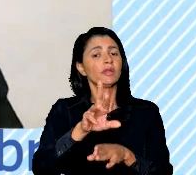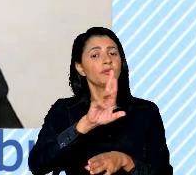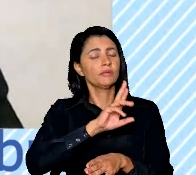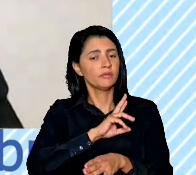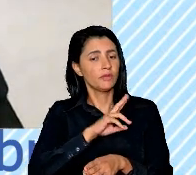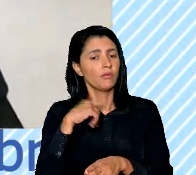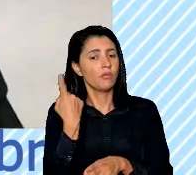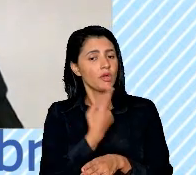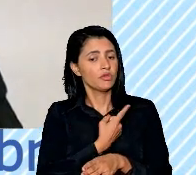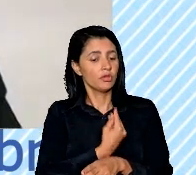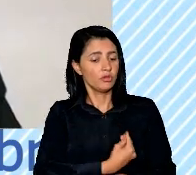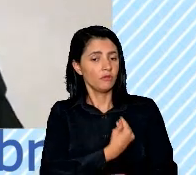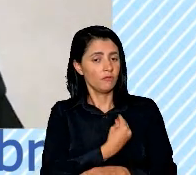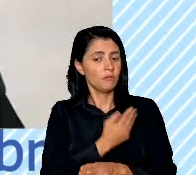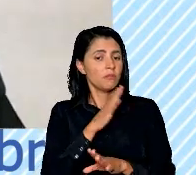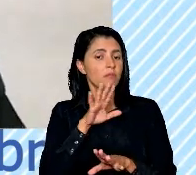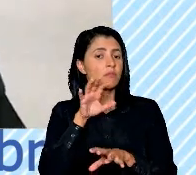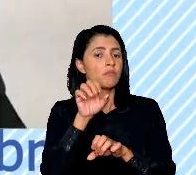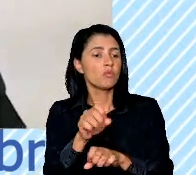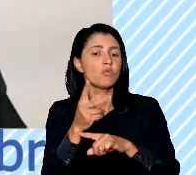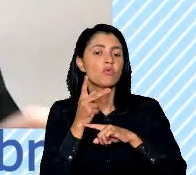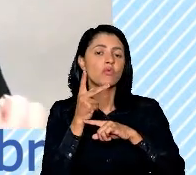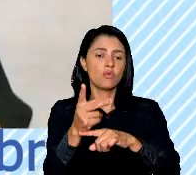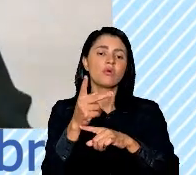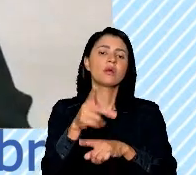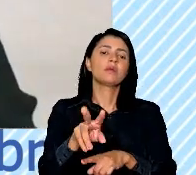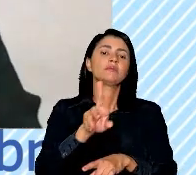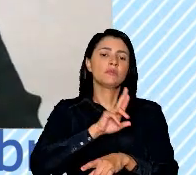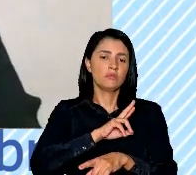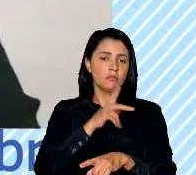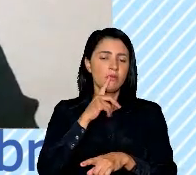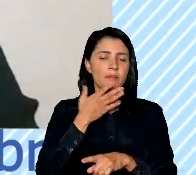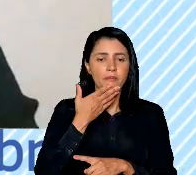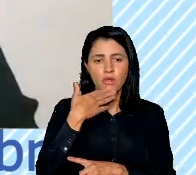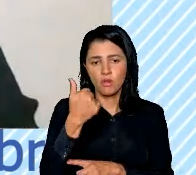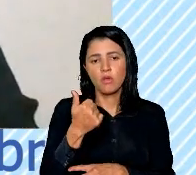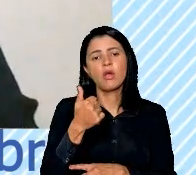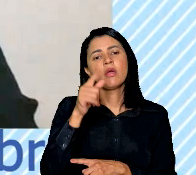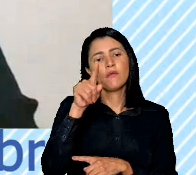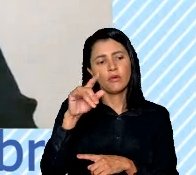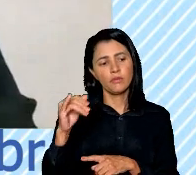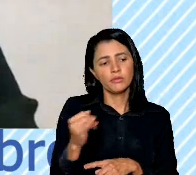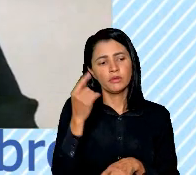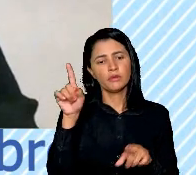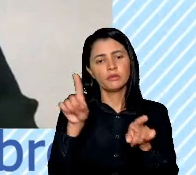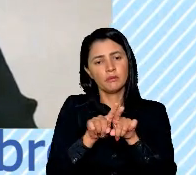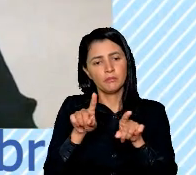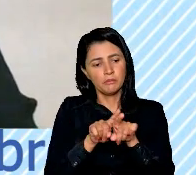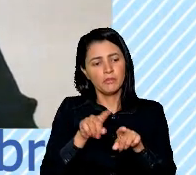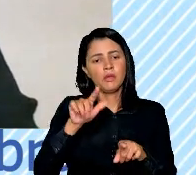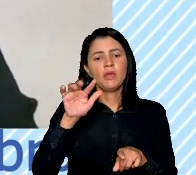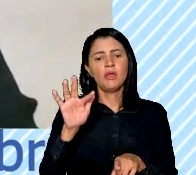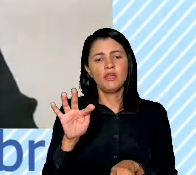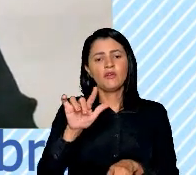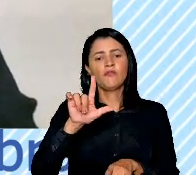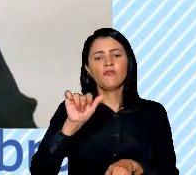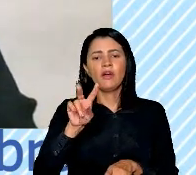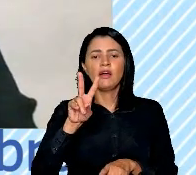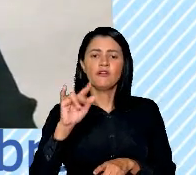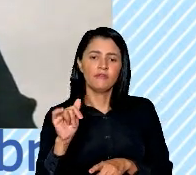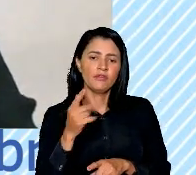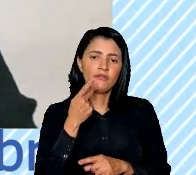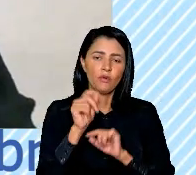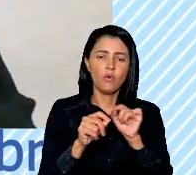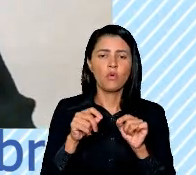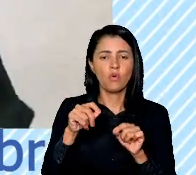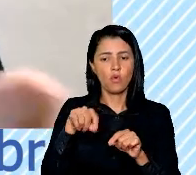busca de soluções para melhorar, e foi importante também o que a Flávia disse. difícil, né? A gente, quando se